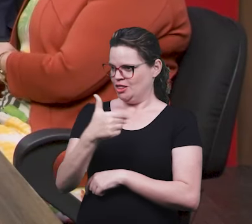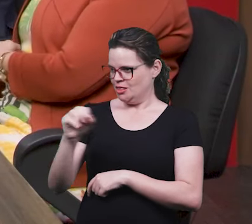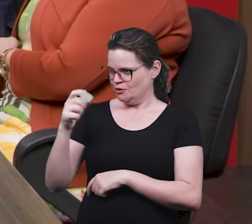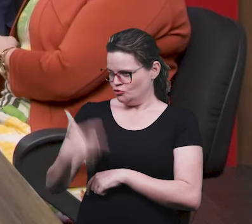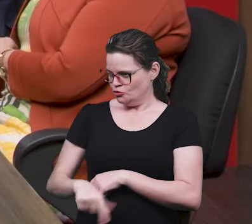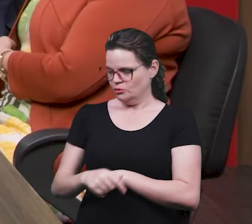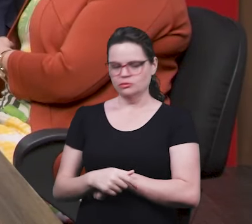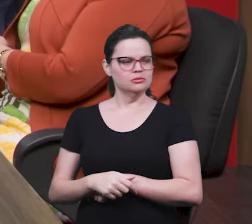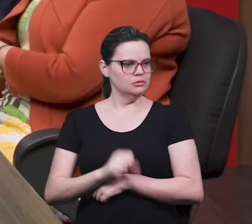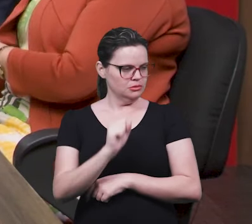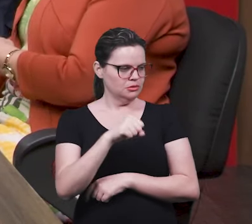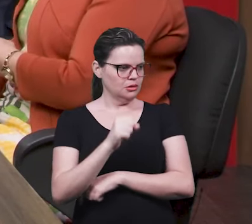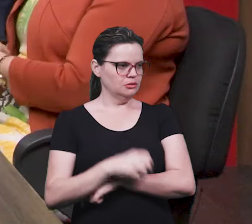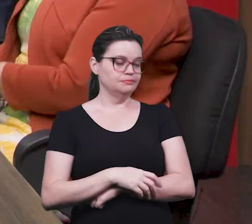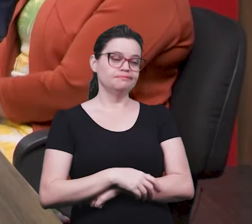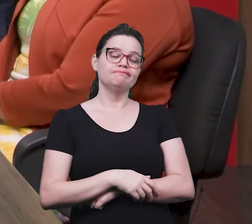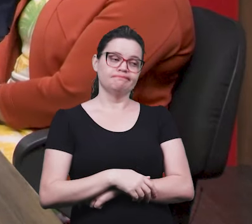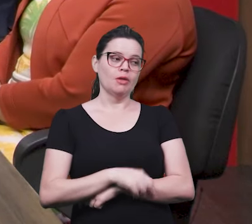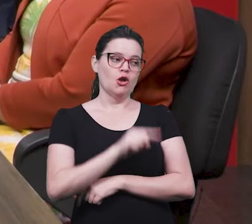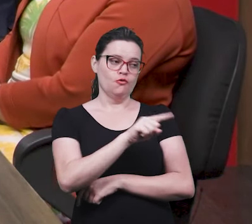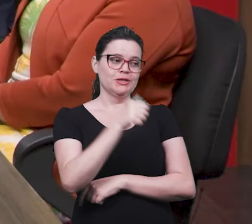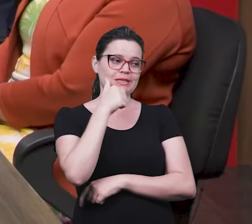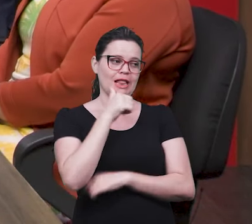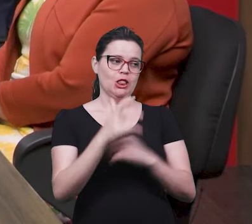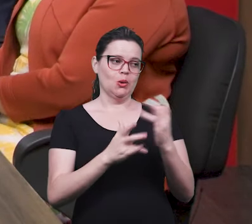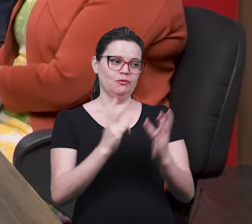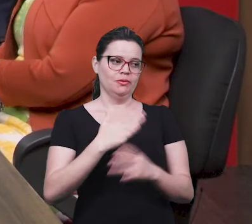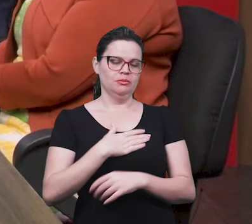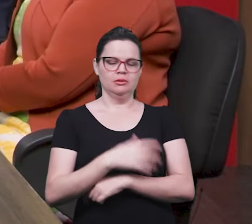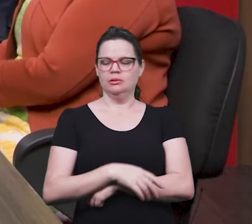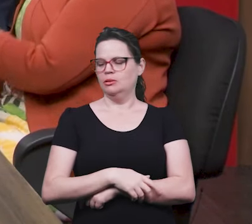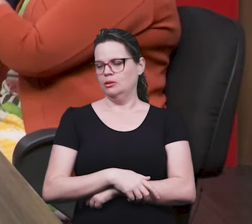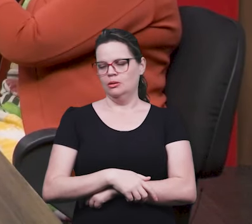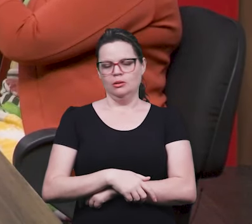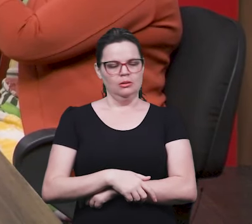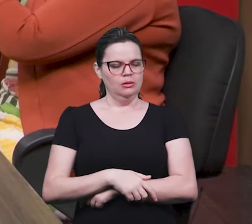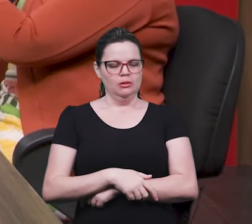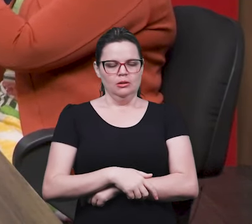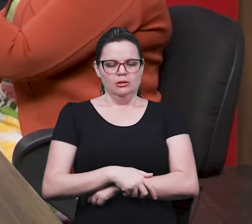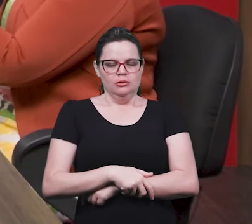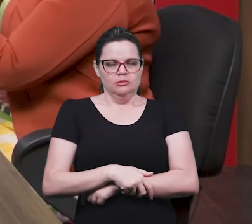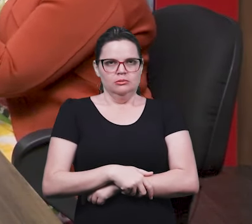novo? Tirei. Mas você é minha noiva. Eu